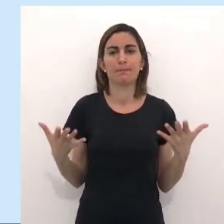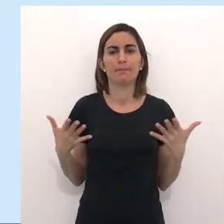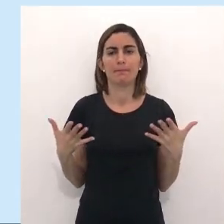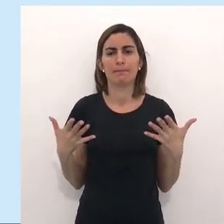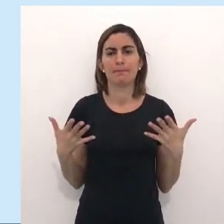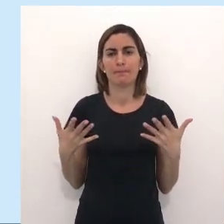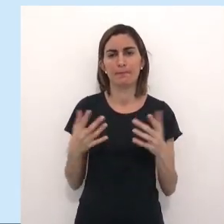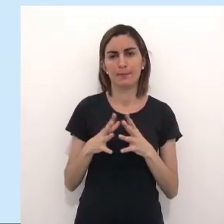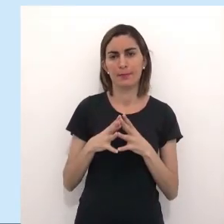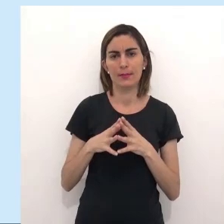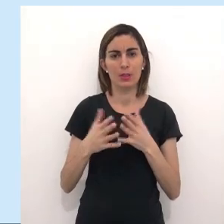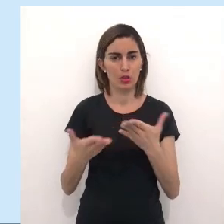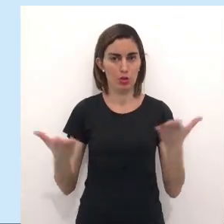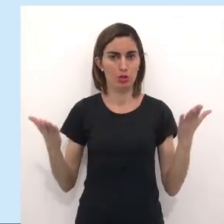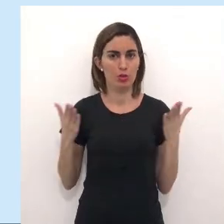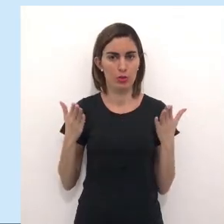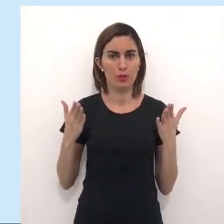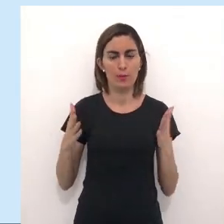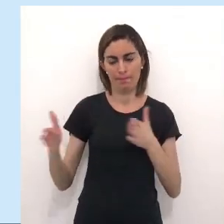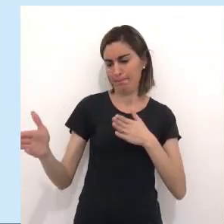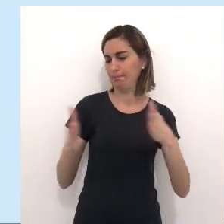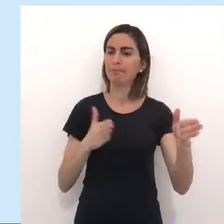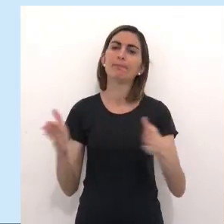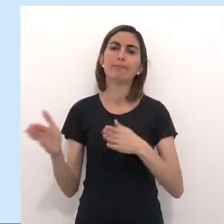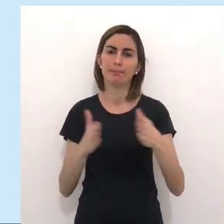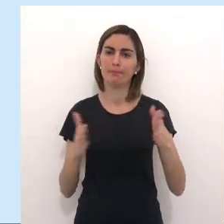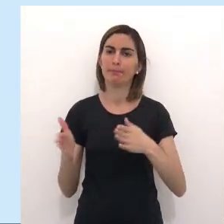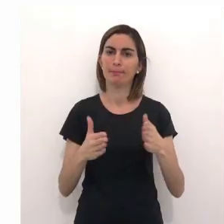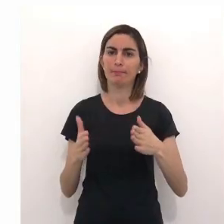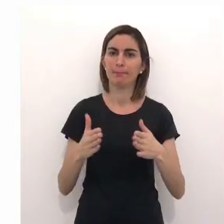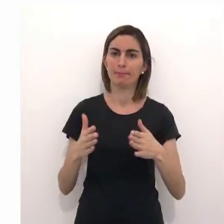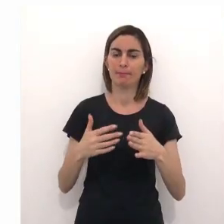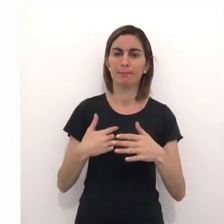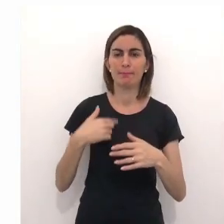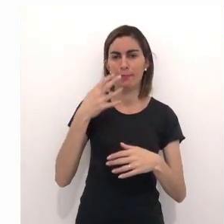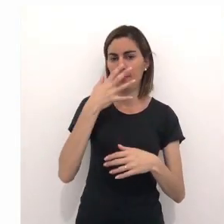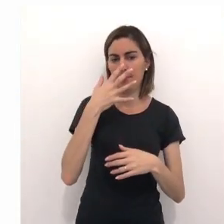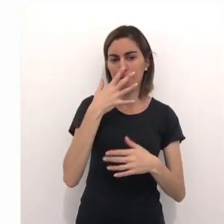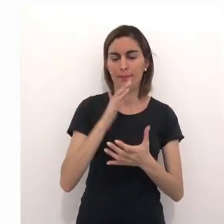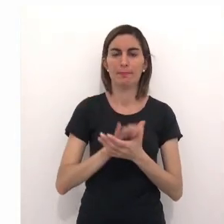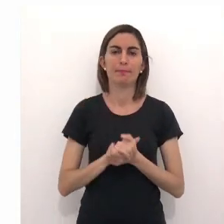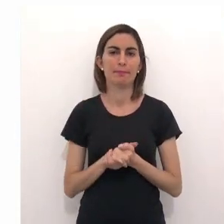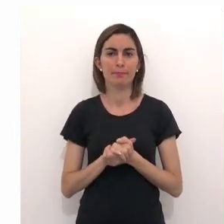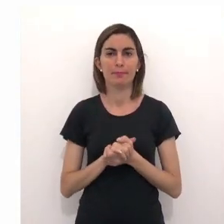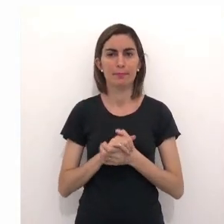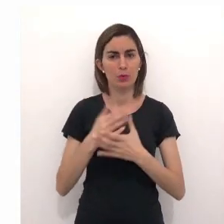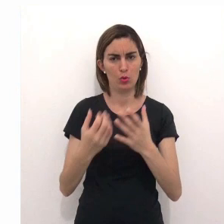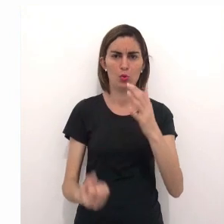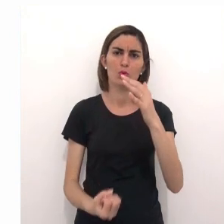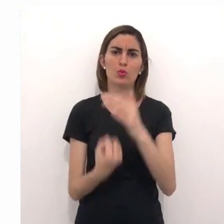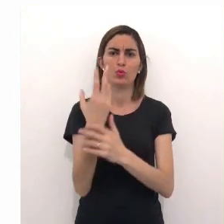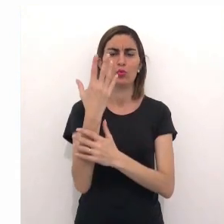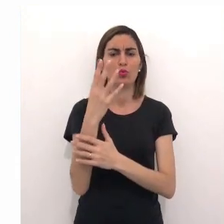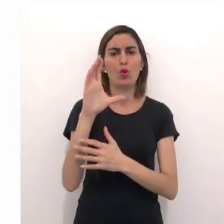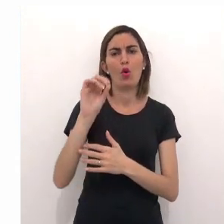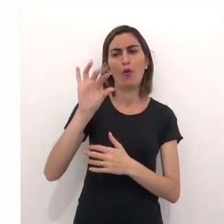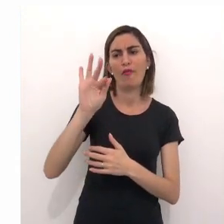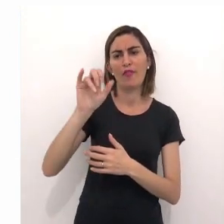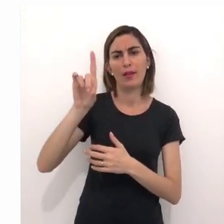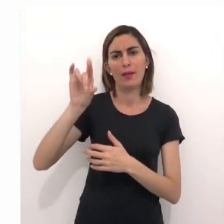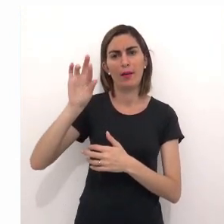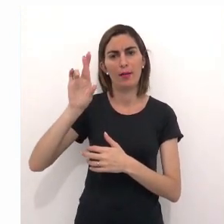que está nesse momento assistindo a Educapé, surgiu a Confederação dos